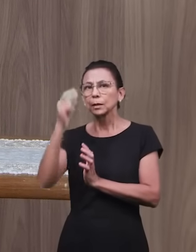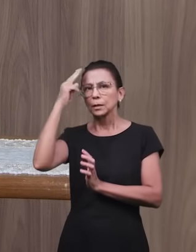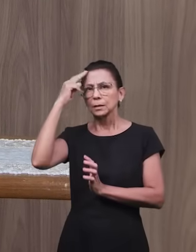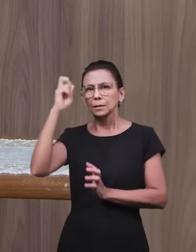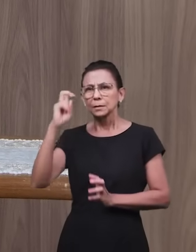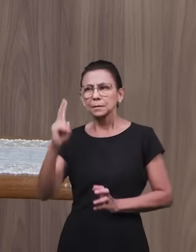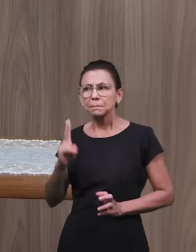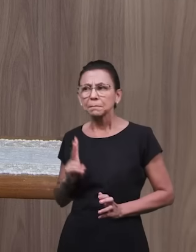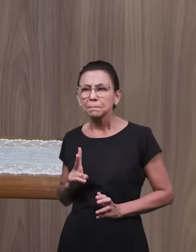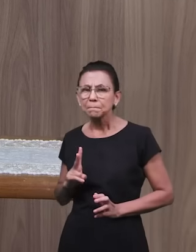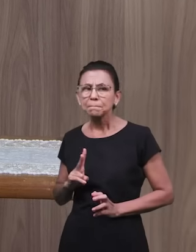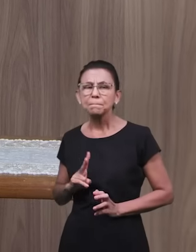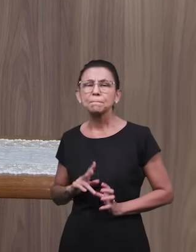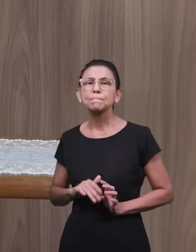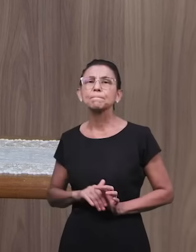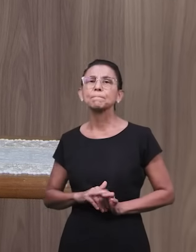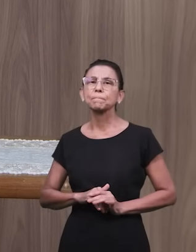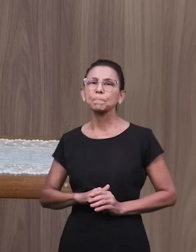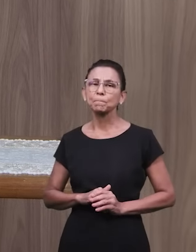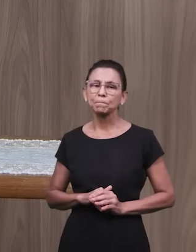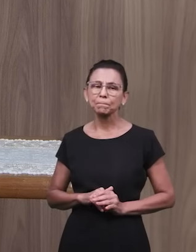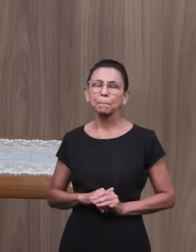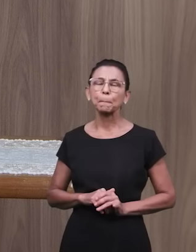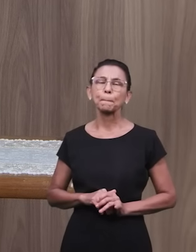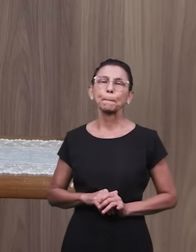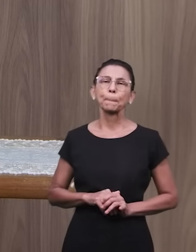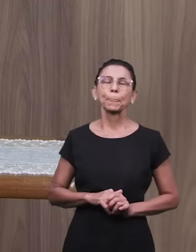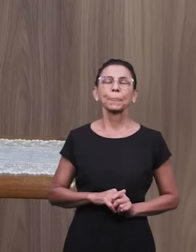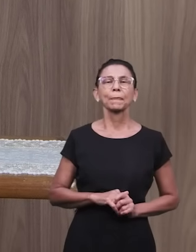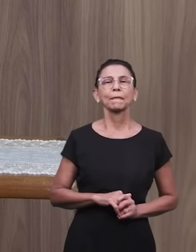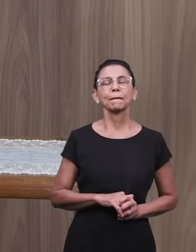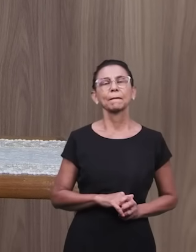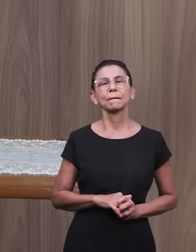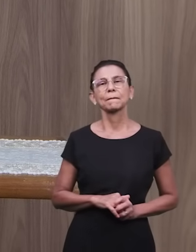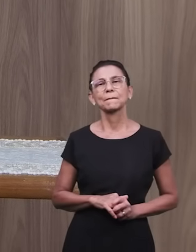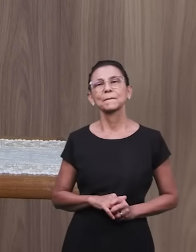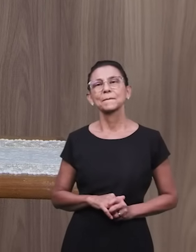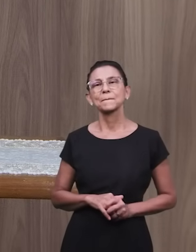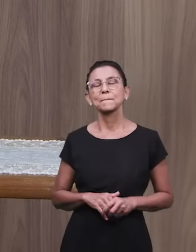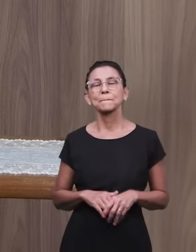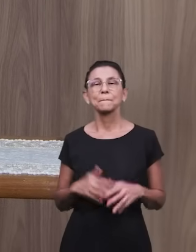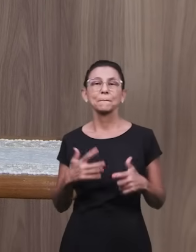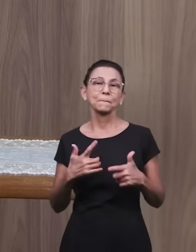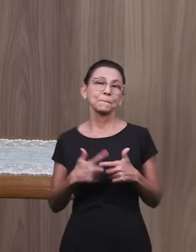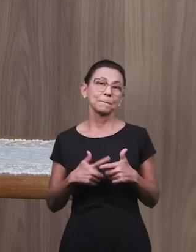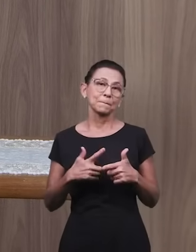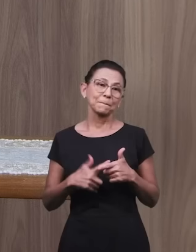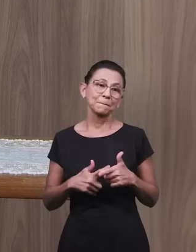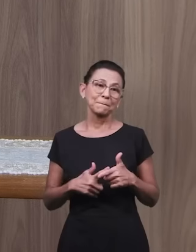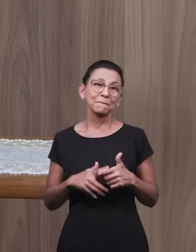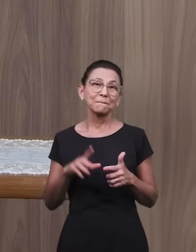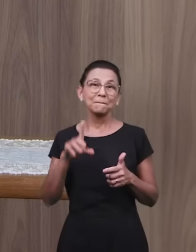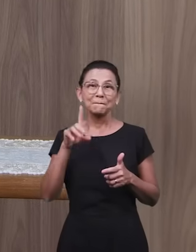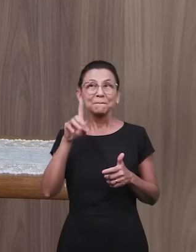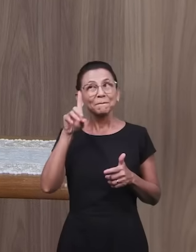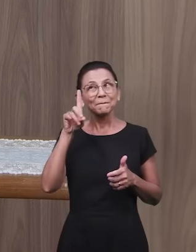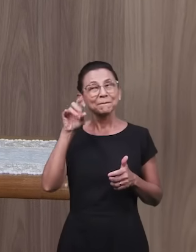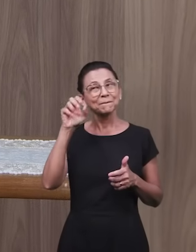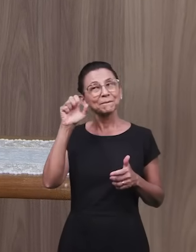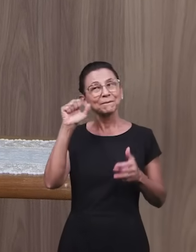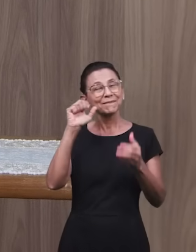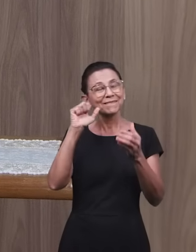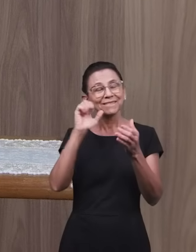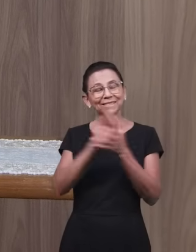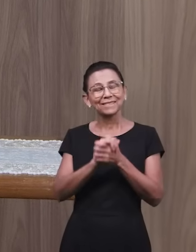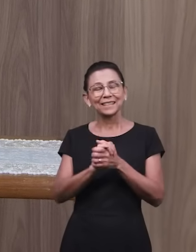porque para a noiva, qualquer noiva, o dia do casamento é o dia mais